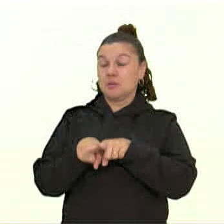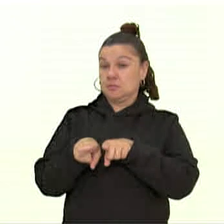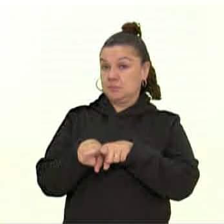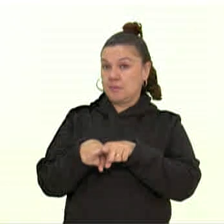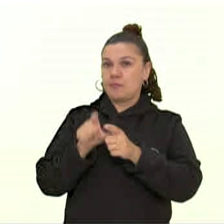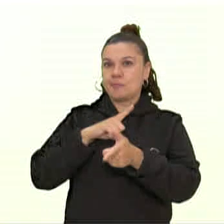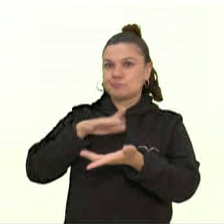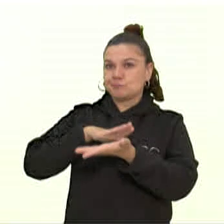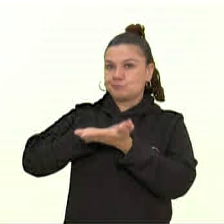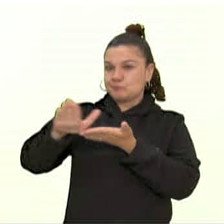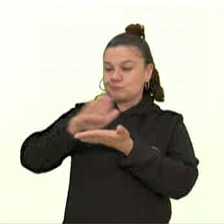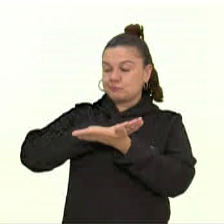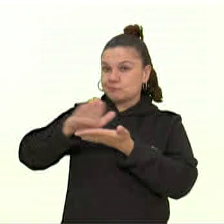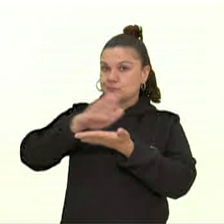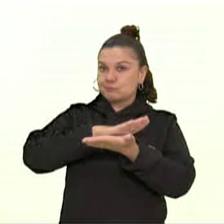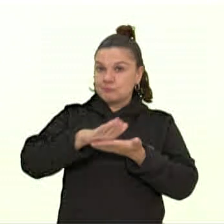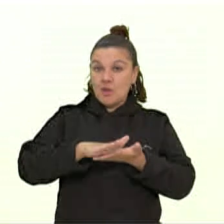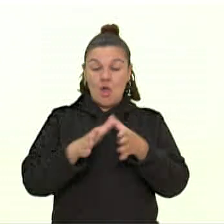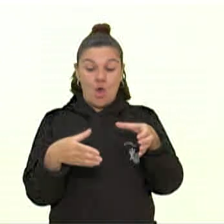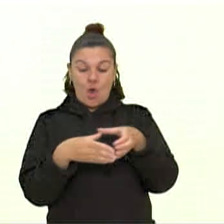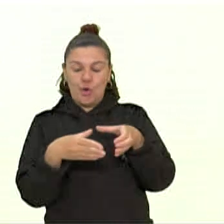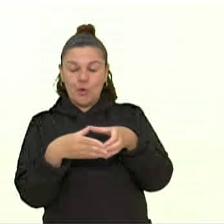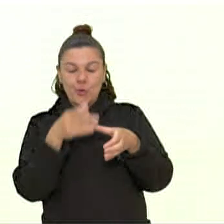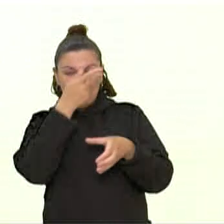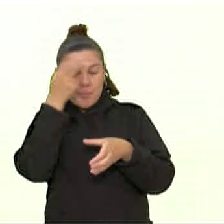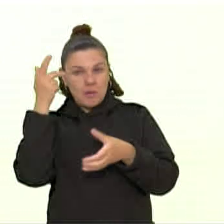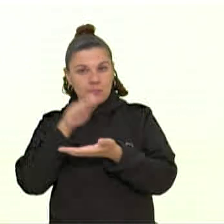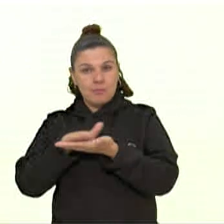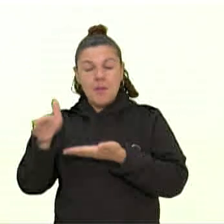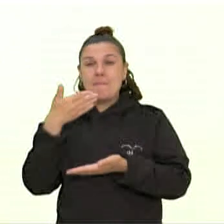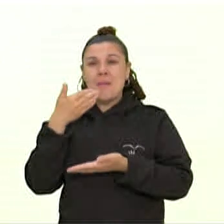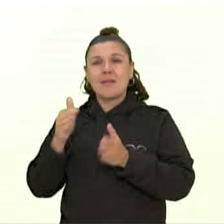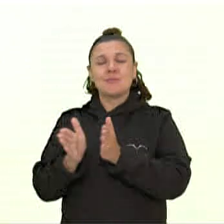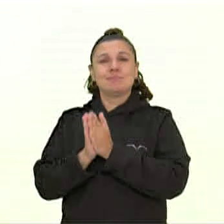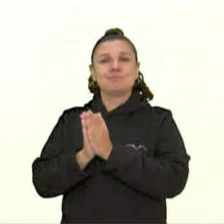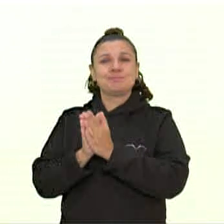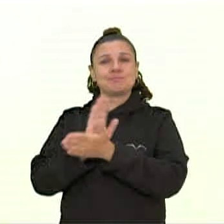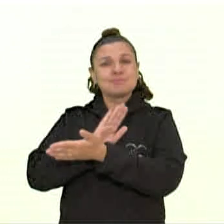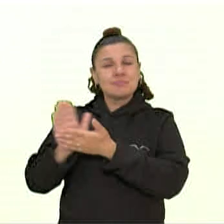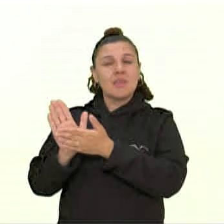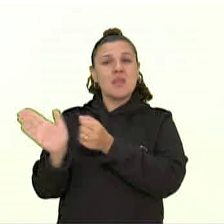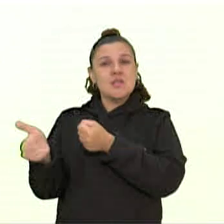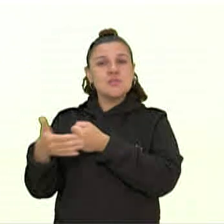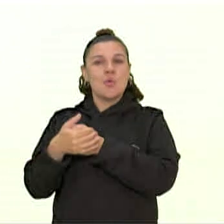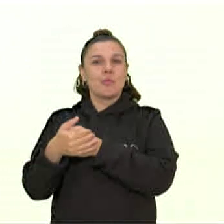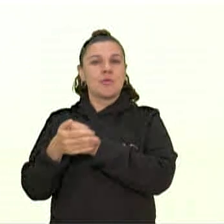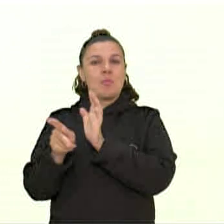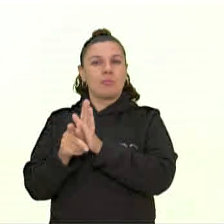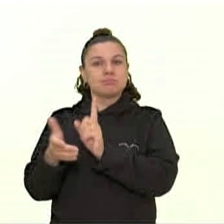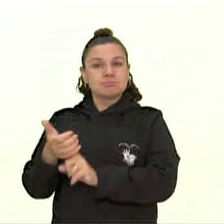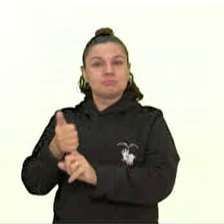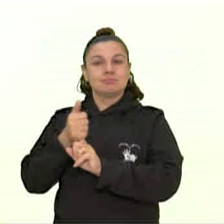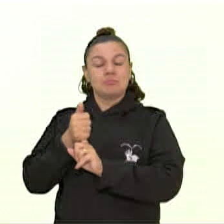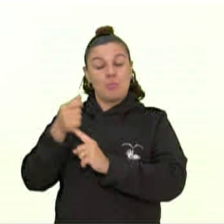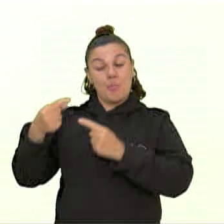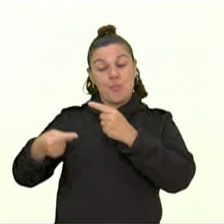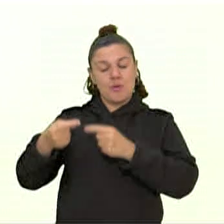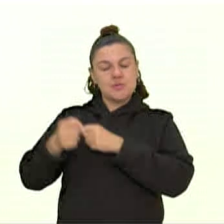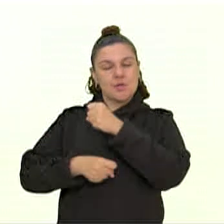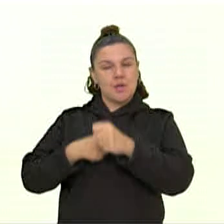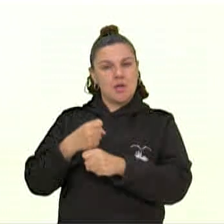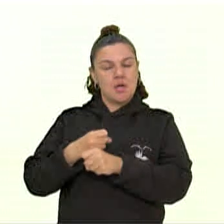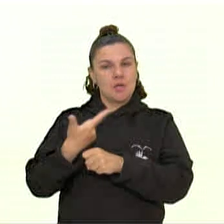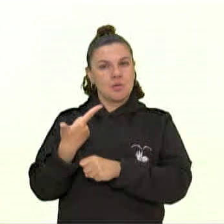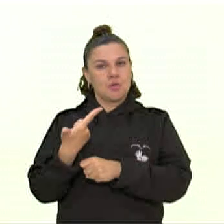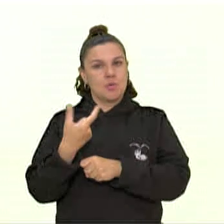Os refugiados, o número de pessoas que solicitam asilo político ou refugiados, no ano de 2016, cerca